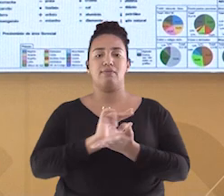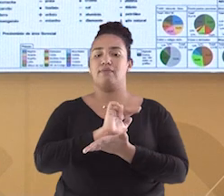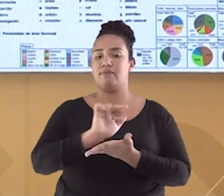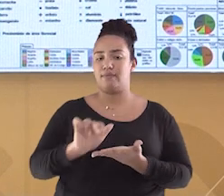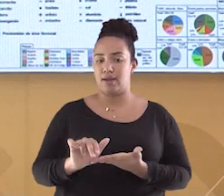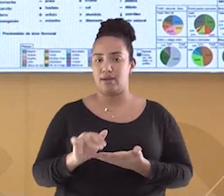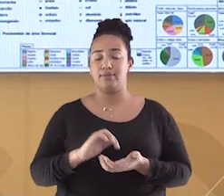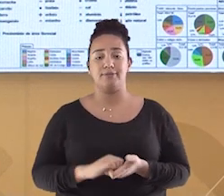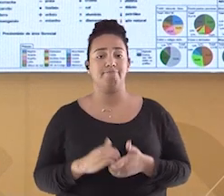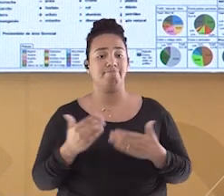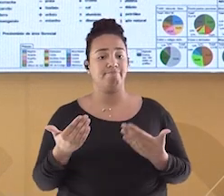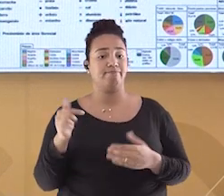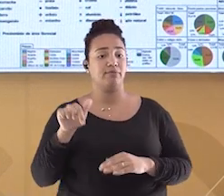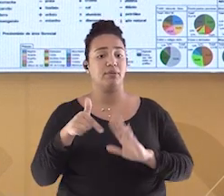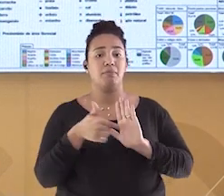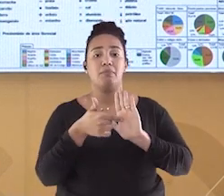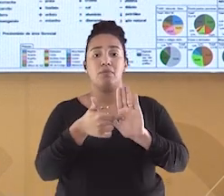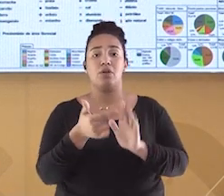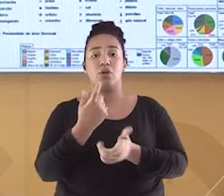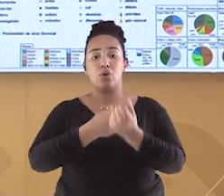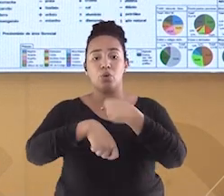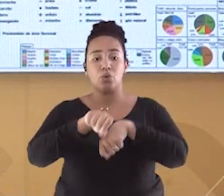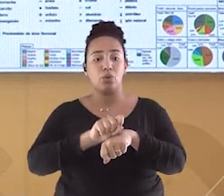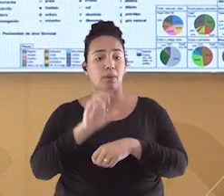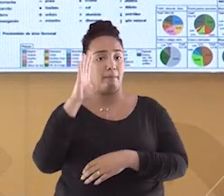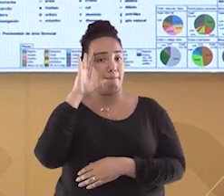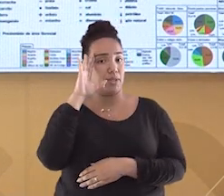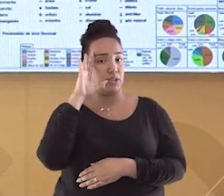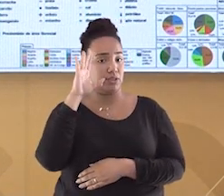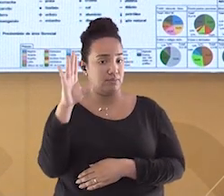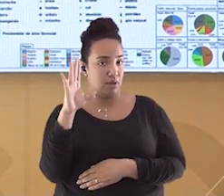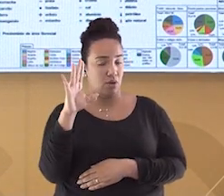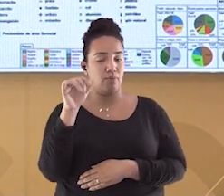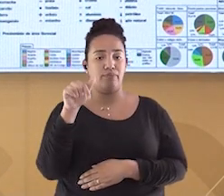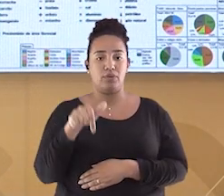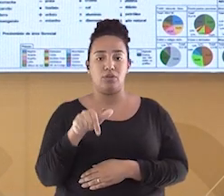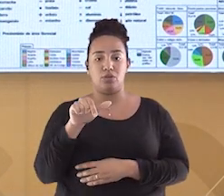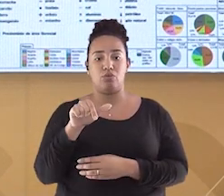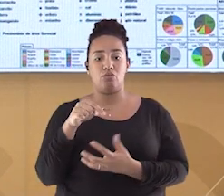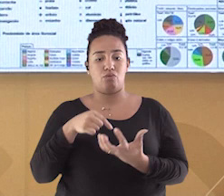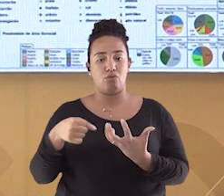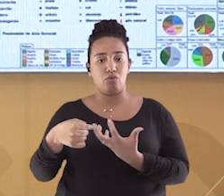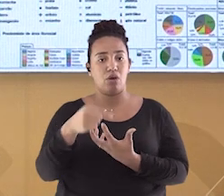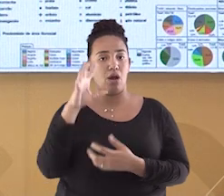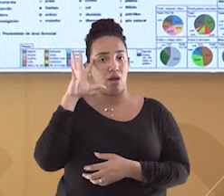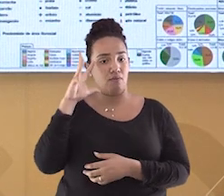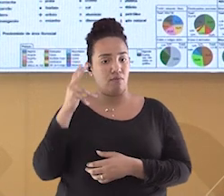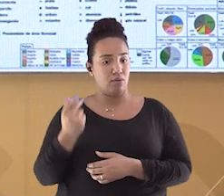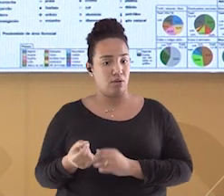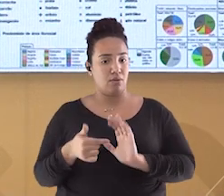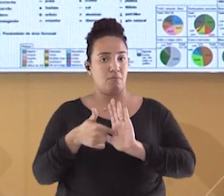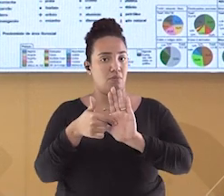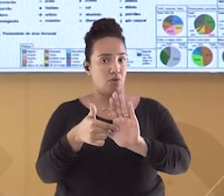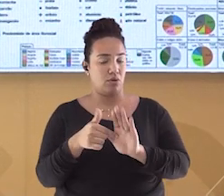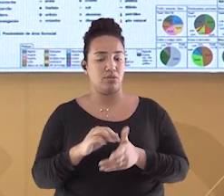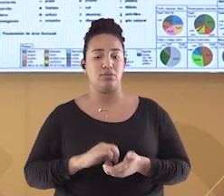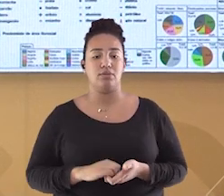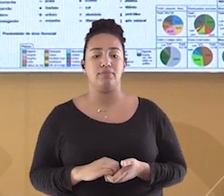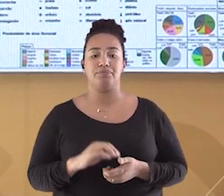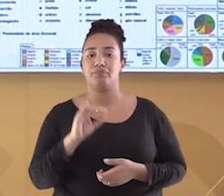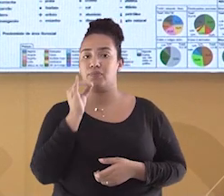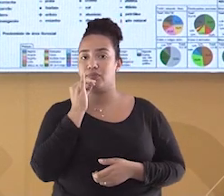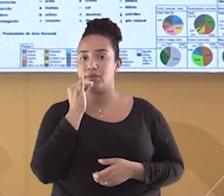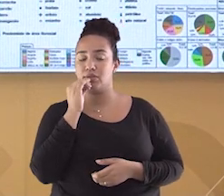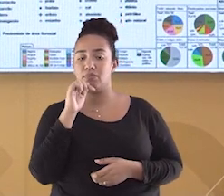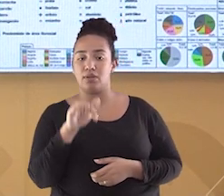mostra exatamente as principais economias que movimentam o continente africano, que são as extrativistas